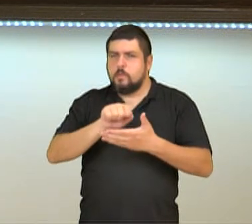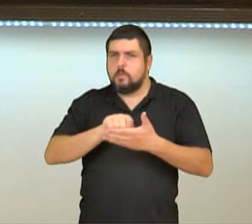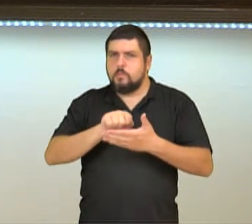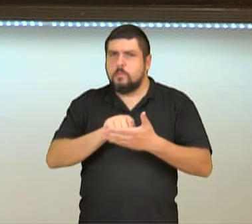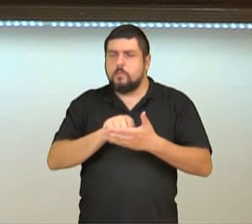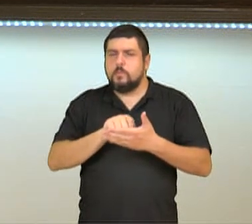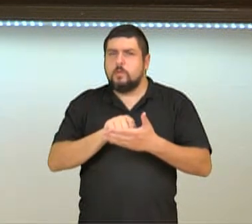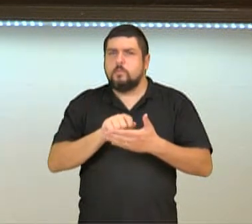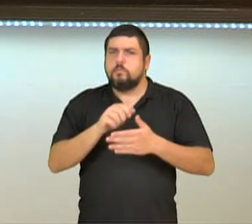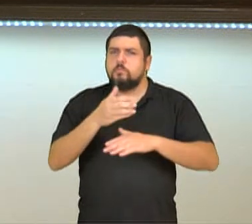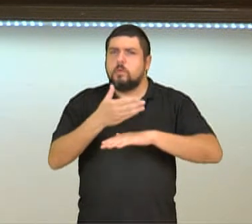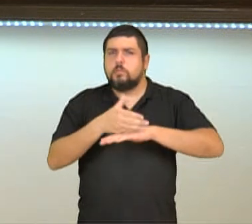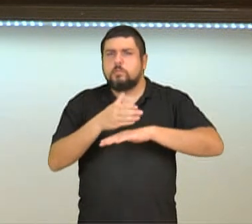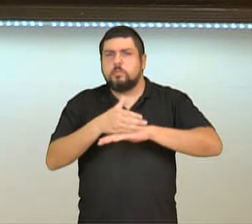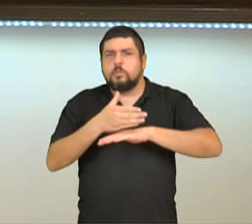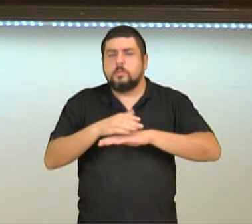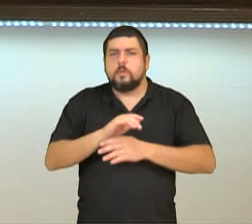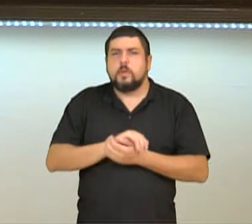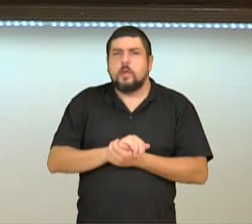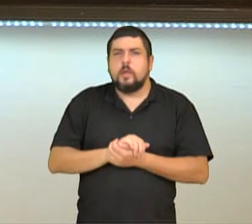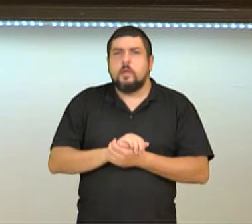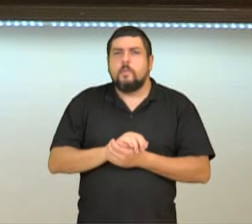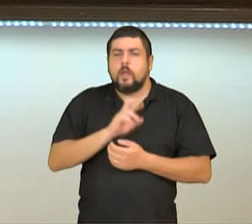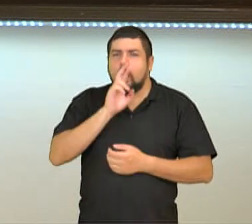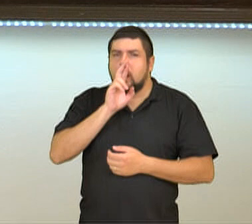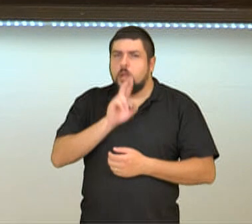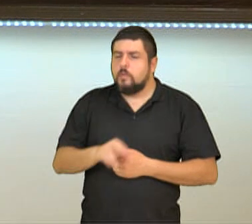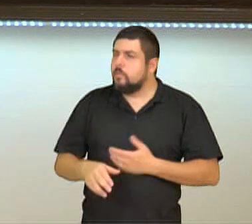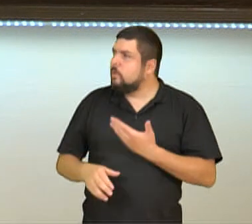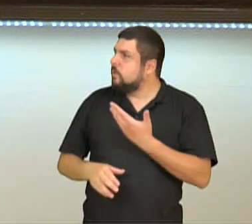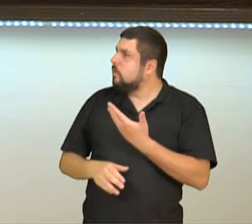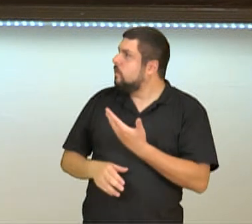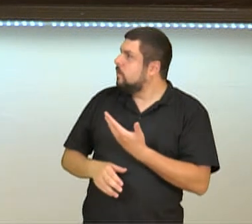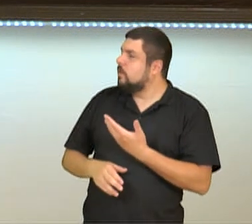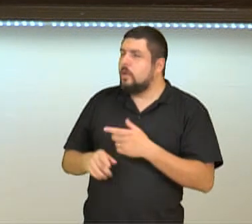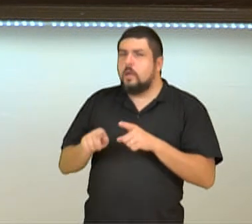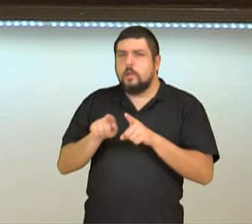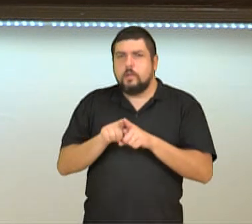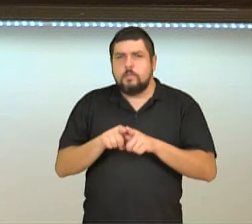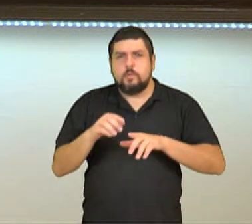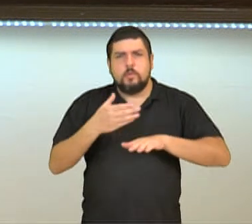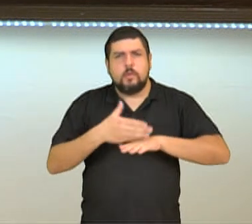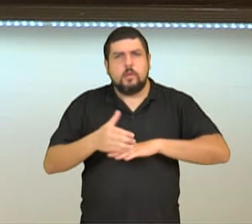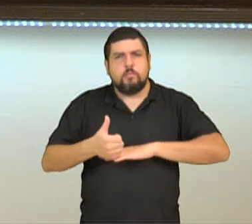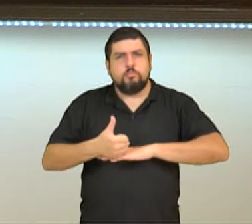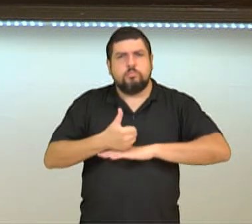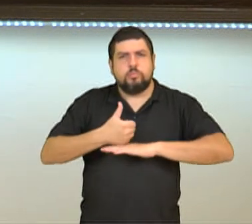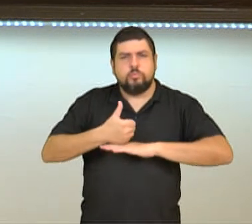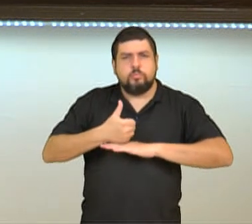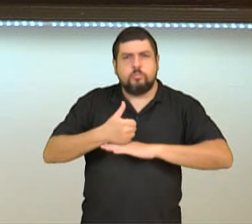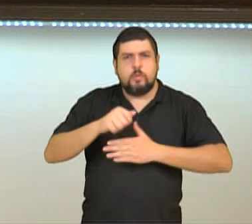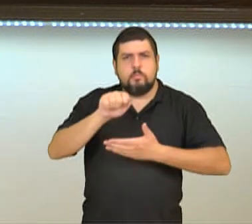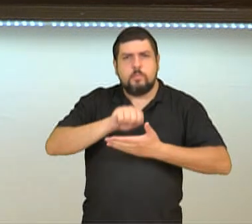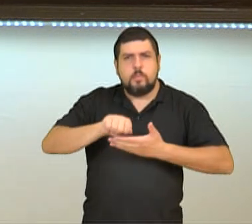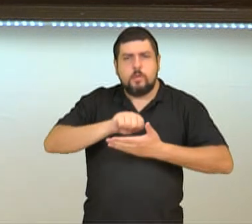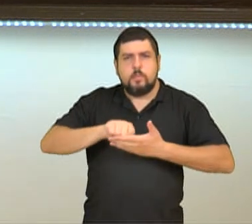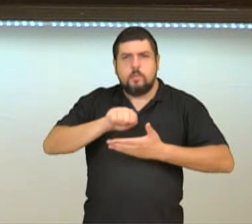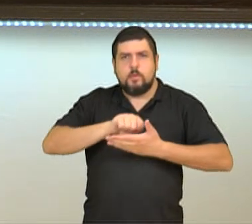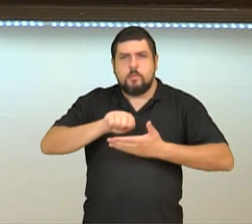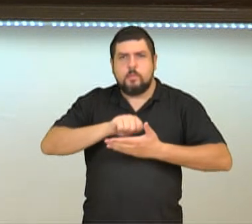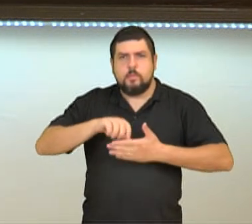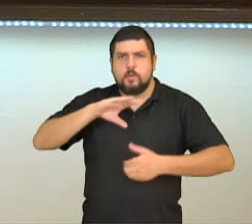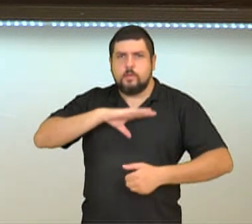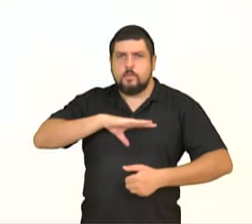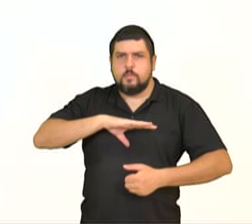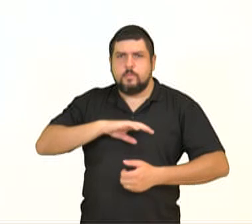4, dependendo do tamanho da letra, respondendo a essa questão e também melhorando a proficiência na linguagem escrita da nossa